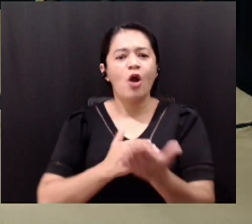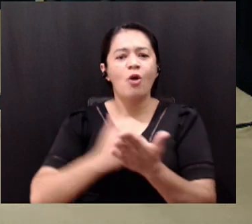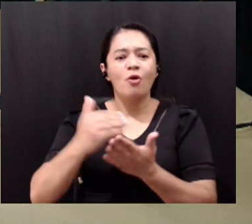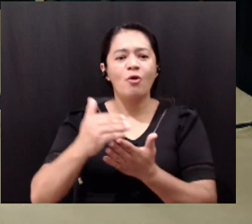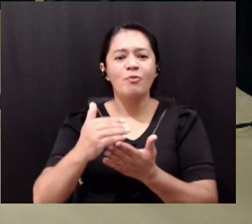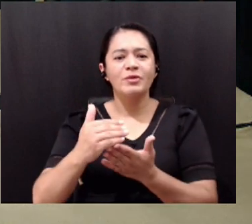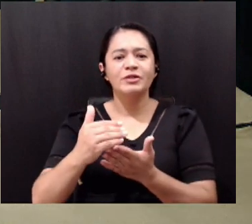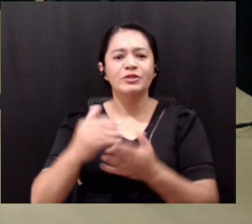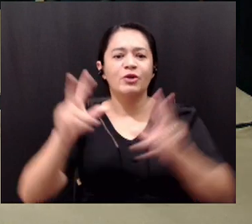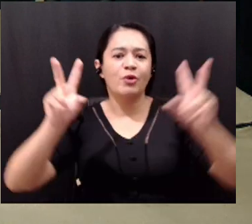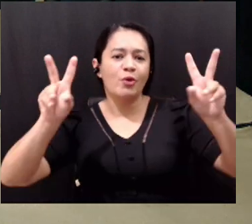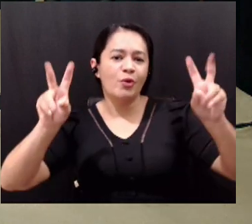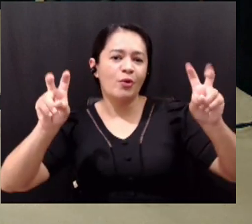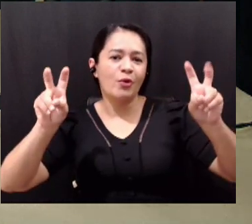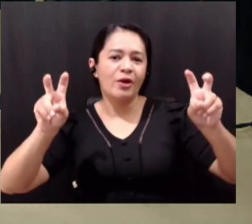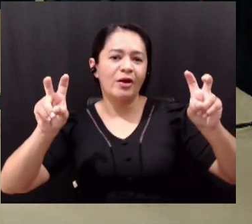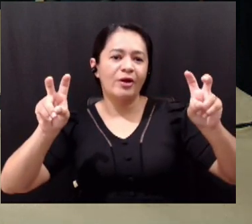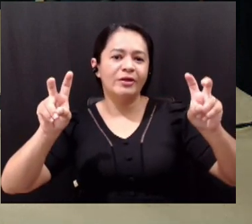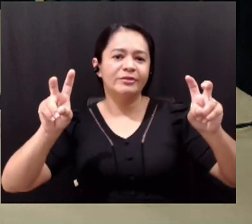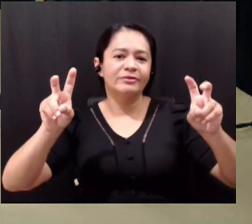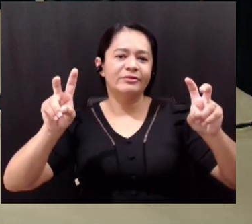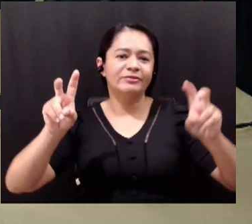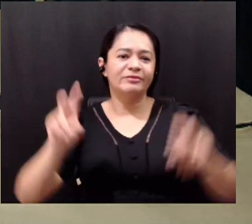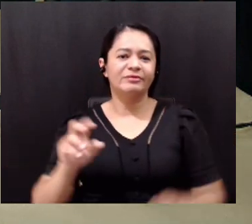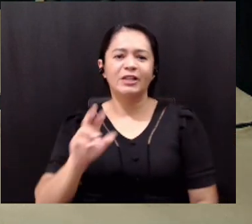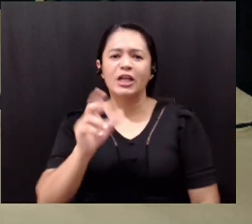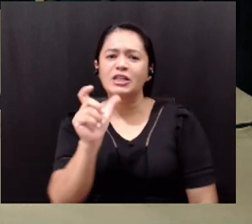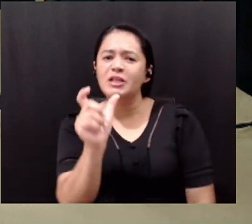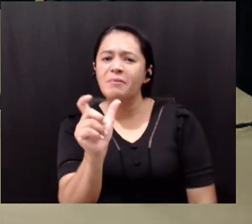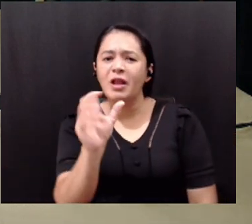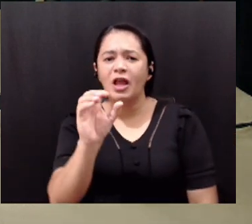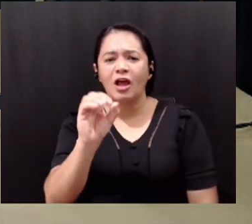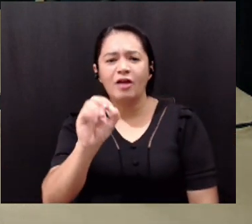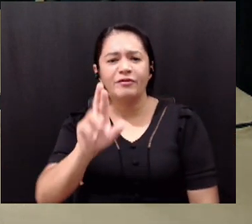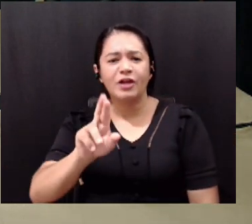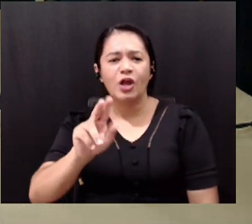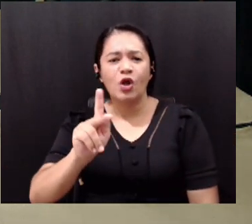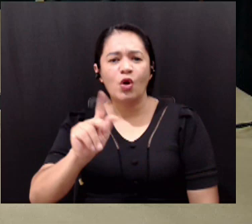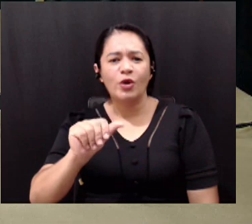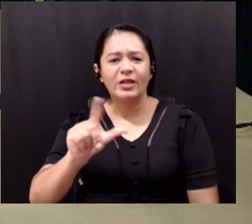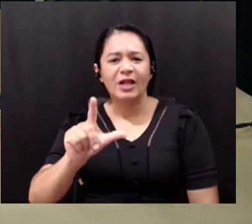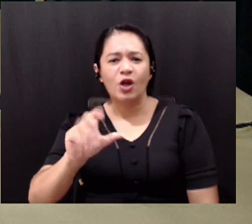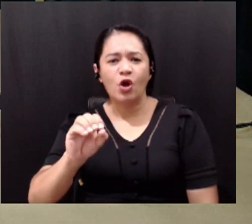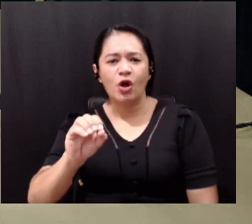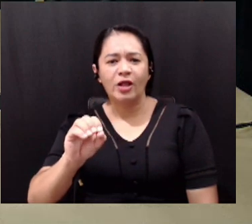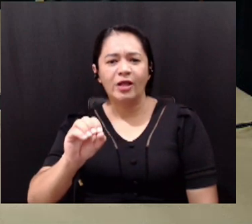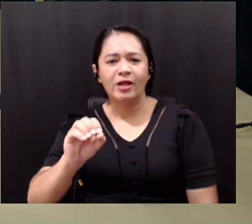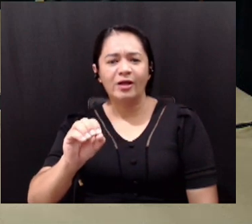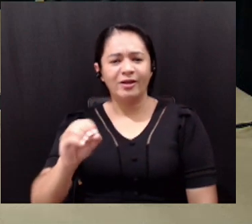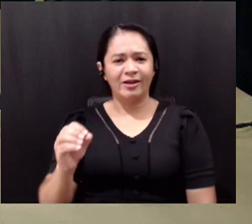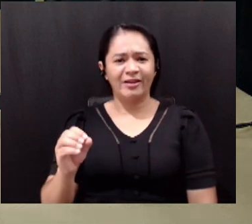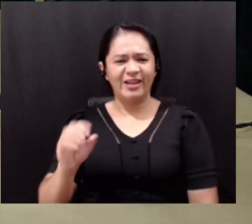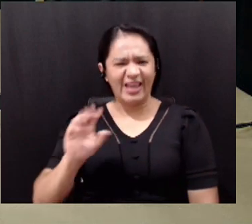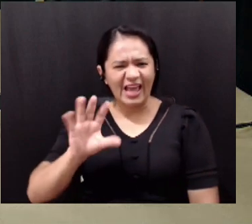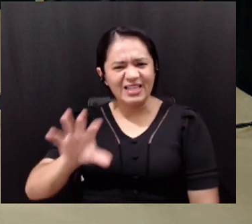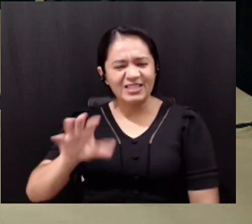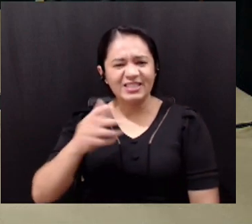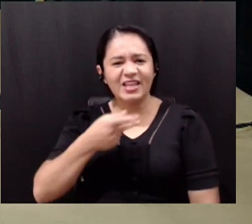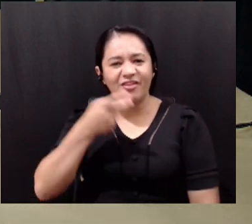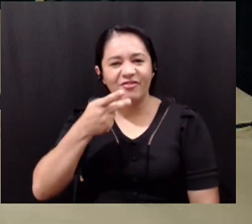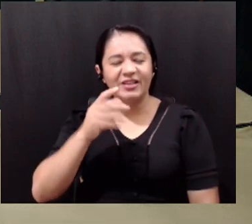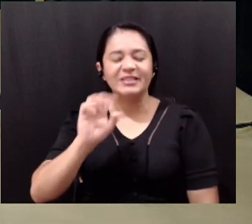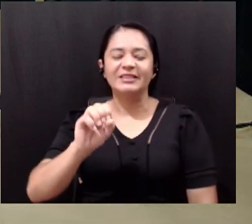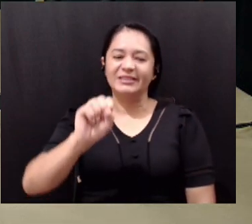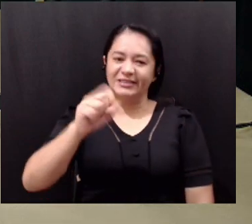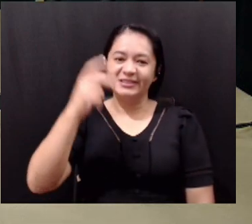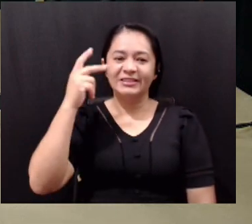de workaholic, né? Eu nunca tinha ouvido falar em workaholic. É assim que fala, workaholic? É isso mesmo. Então, eu sempre soube